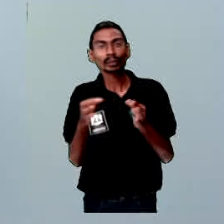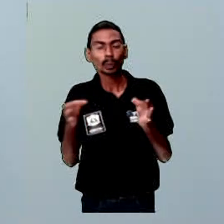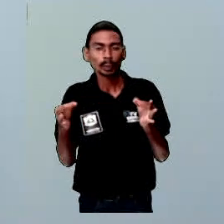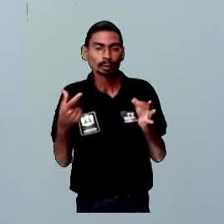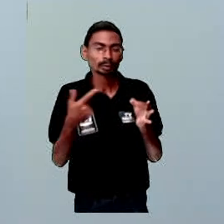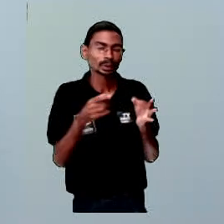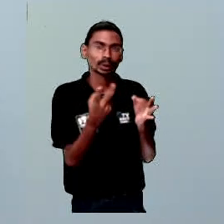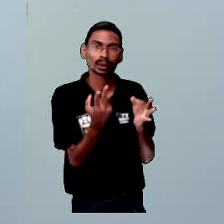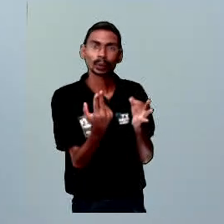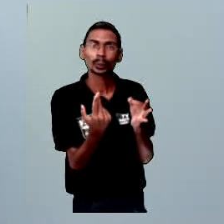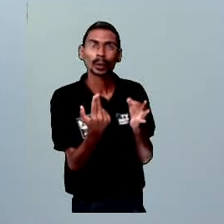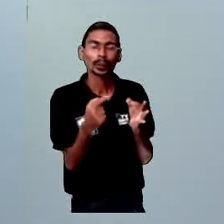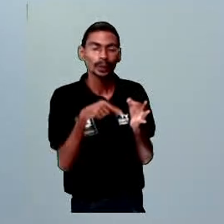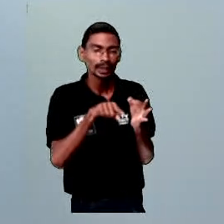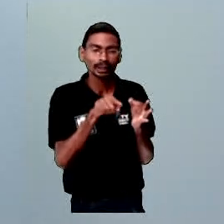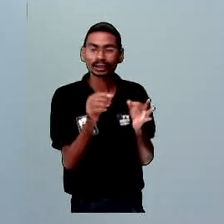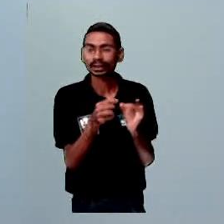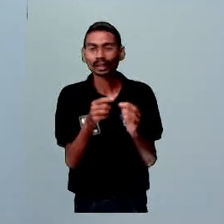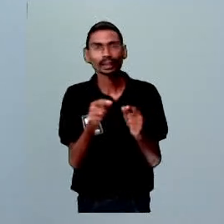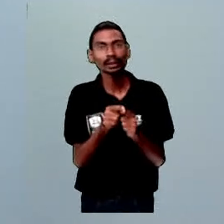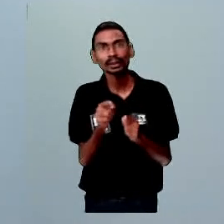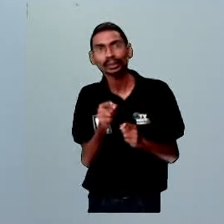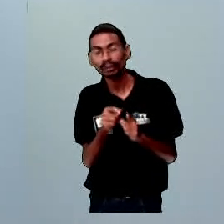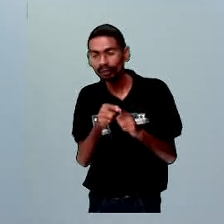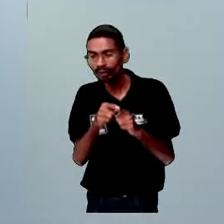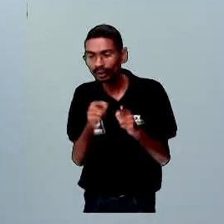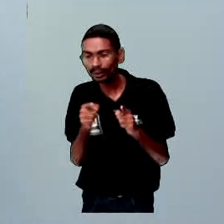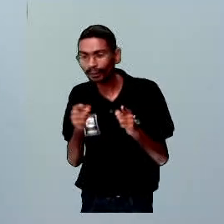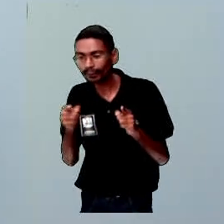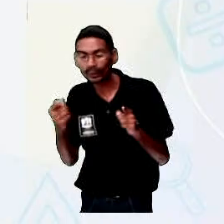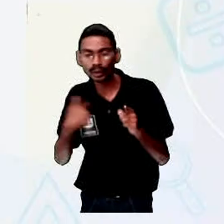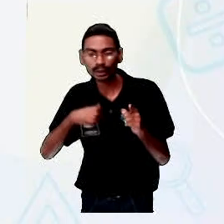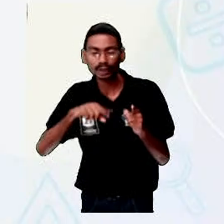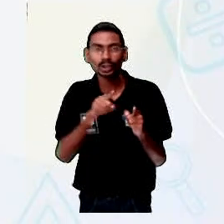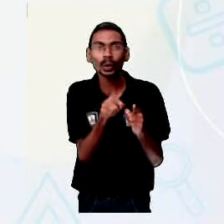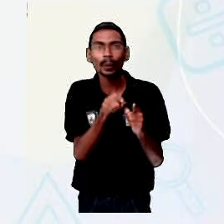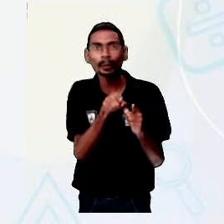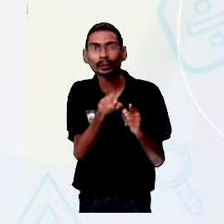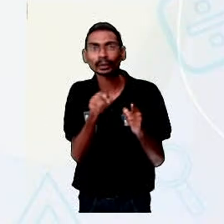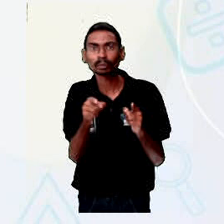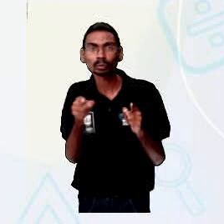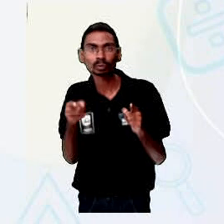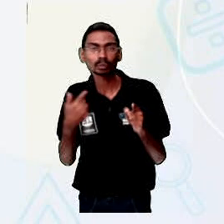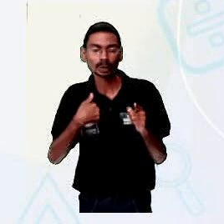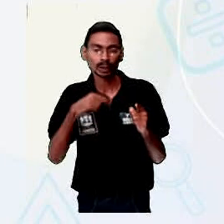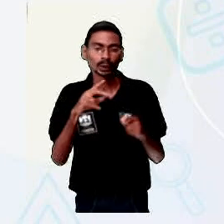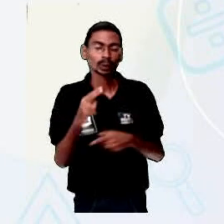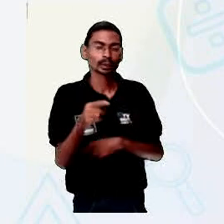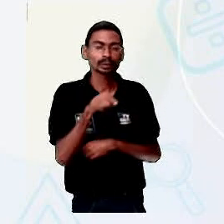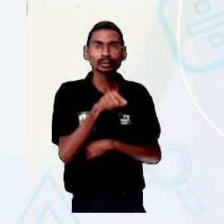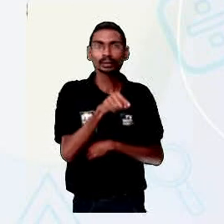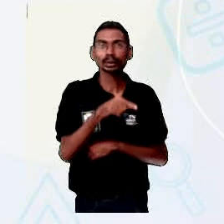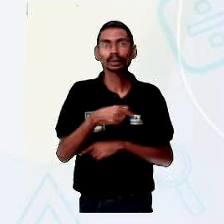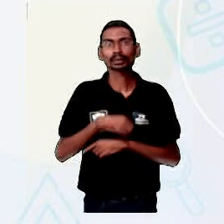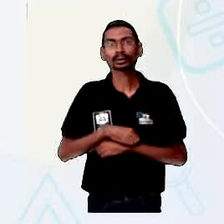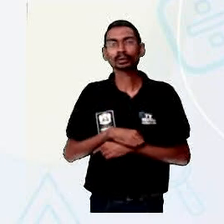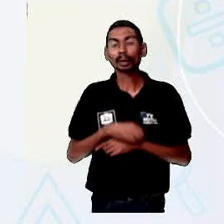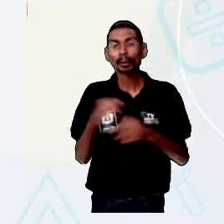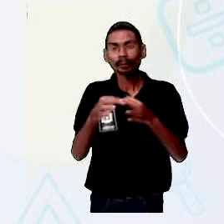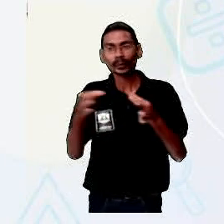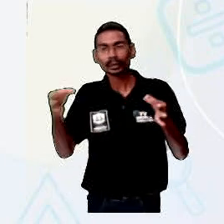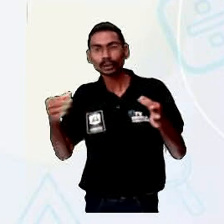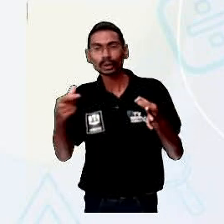iguais, separadinhos, e aí eles tinham noção dessa posição que esse nozinho ocupava para medir alguma distância,